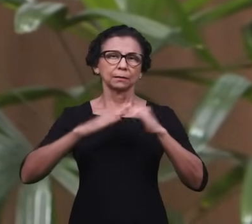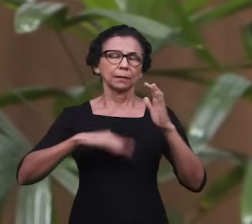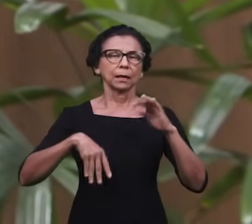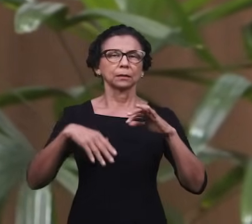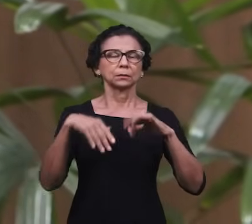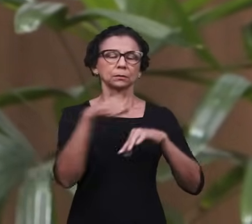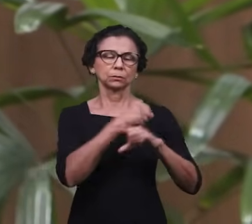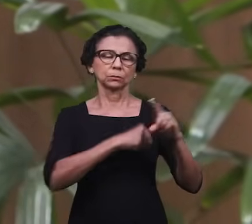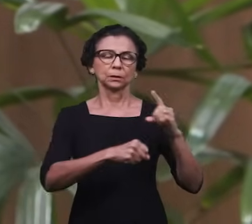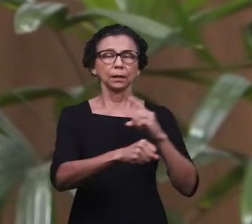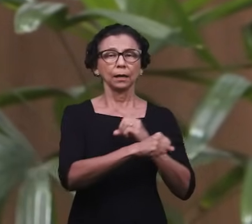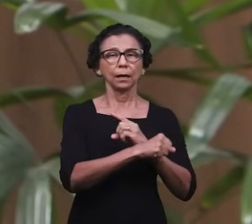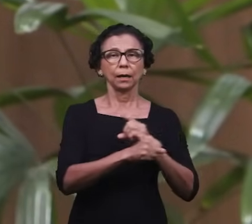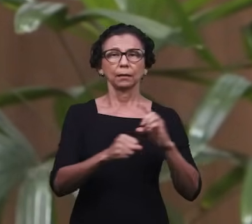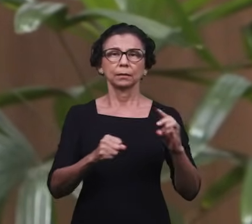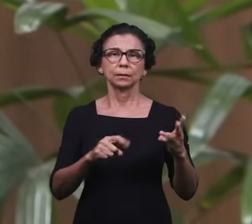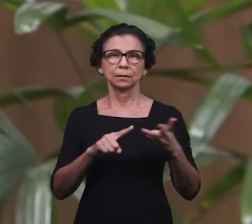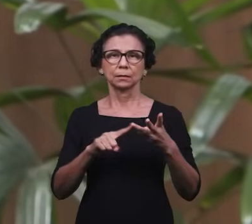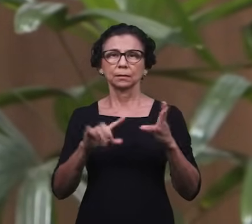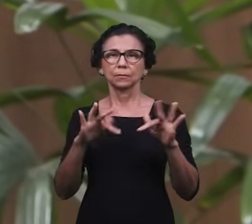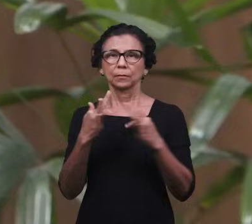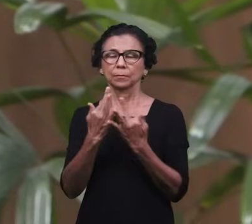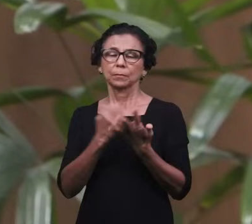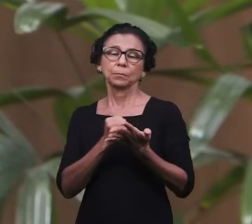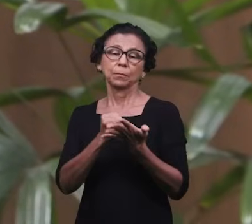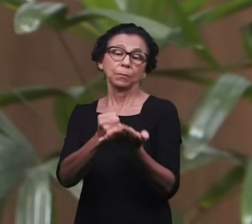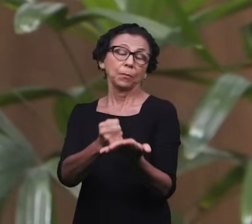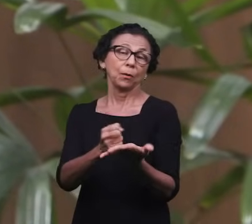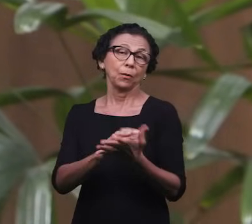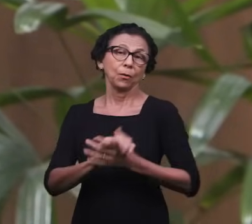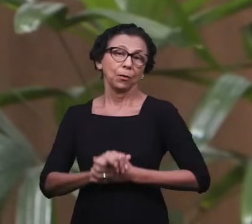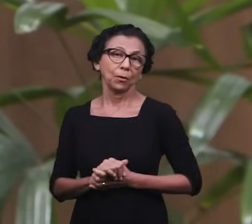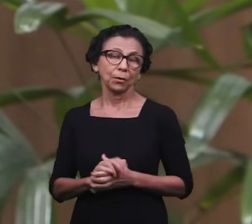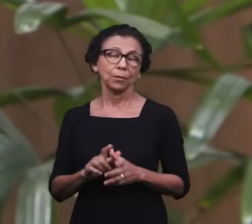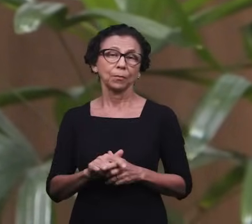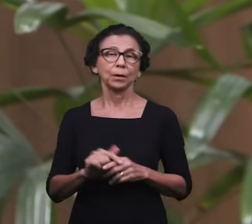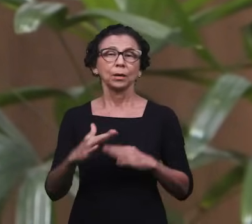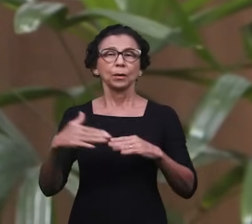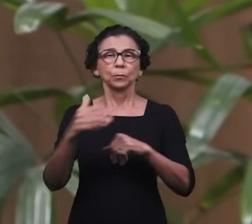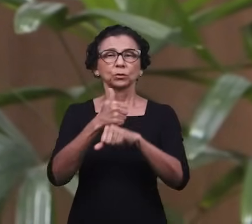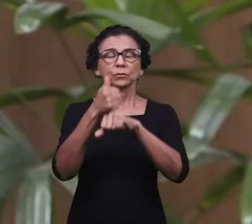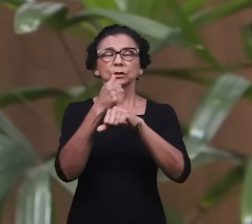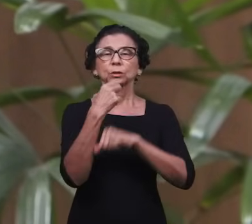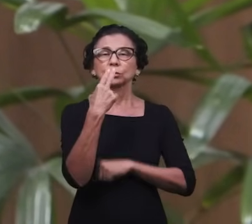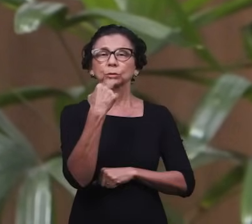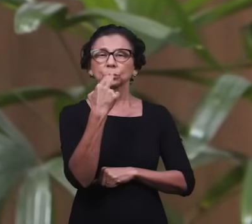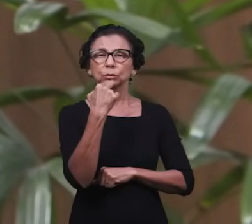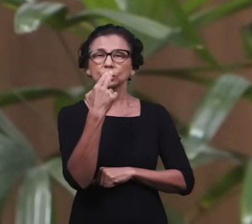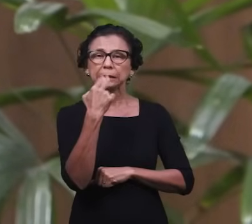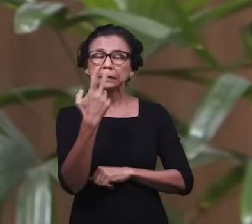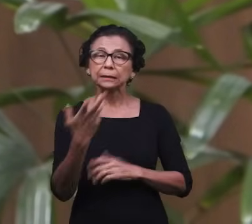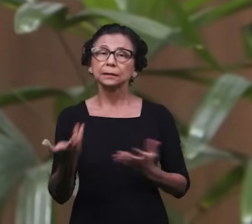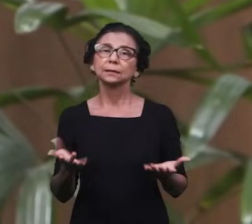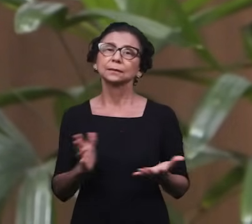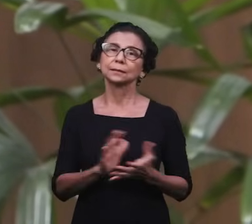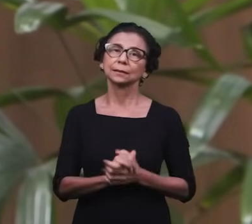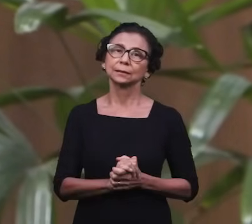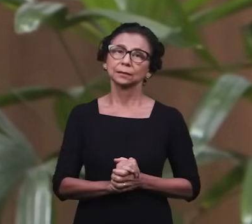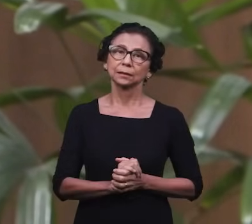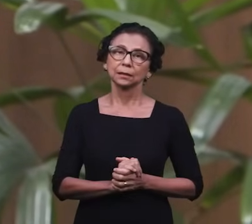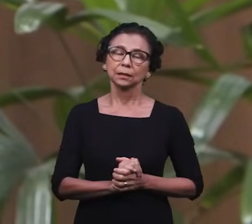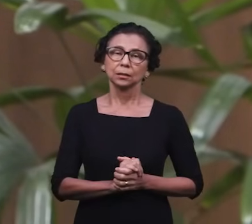às famílias, é muito importante também, o nutricionista tem seu papel, então assim, muitos especialistas, os